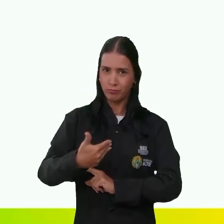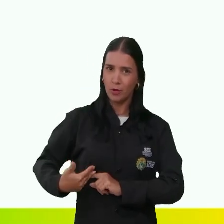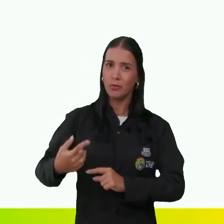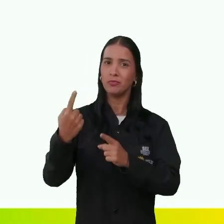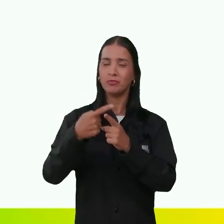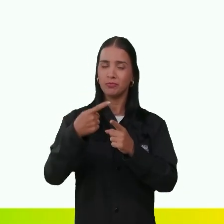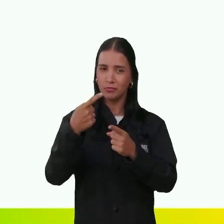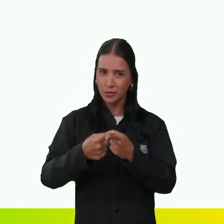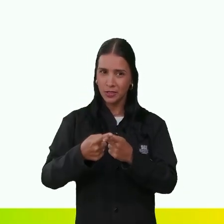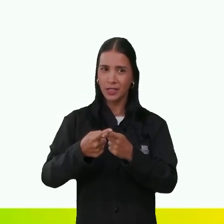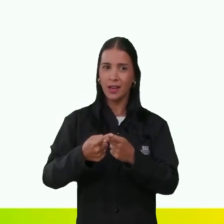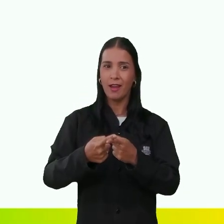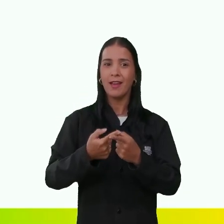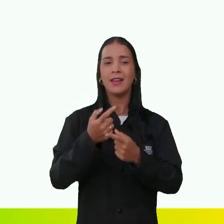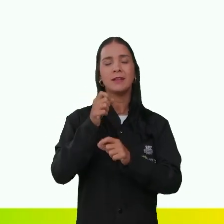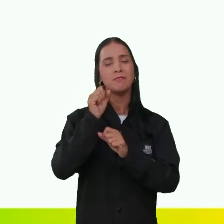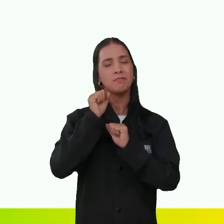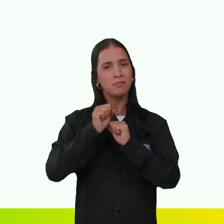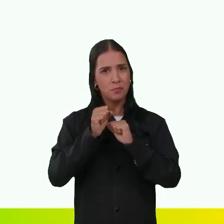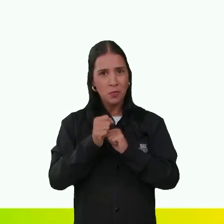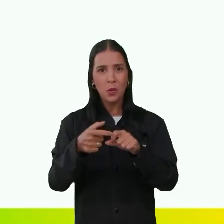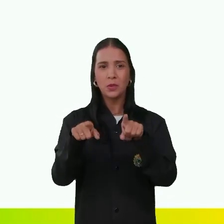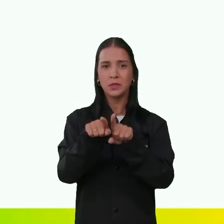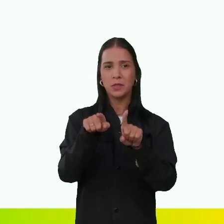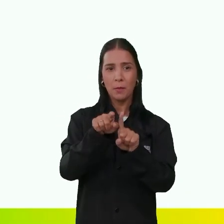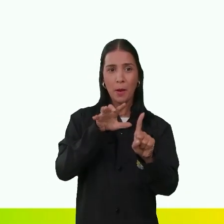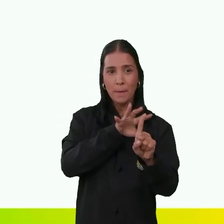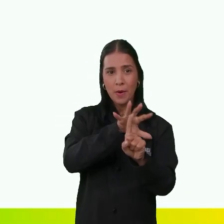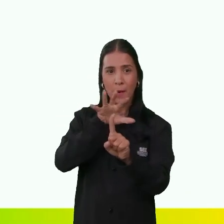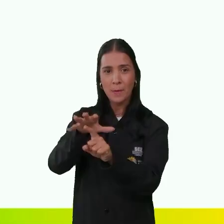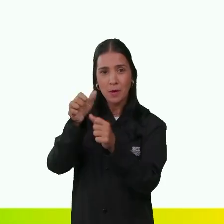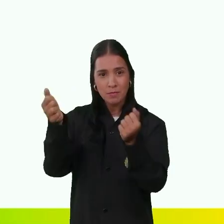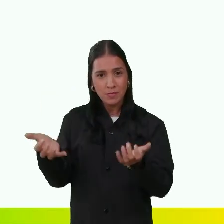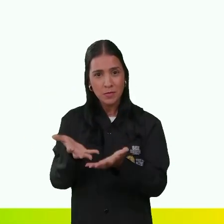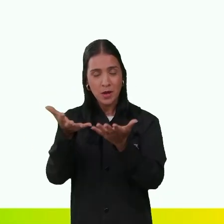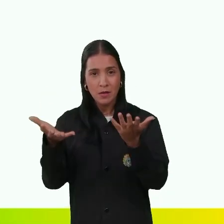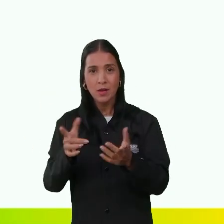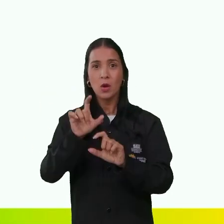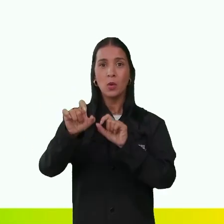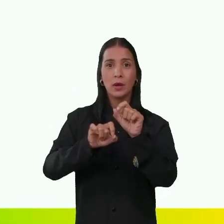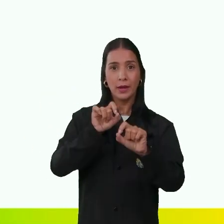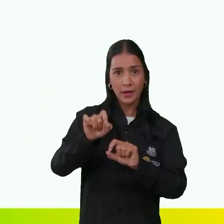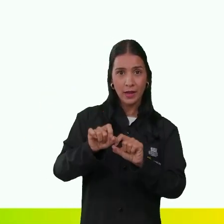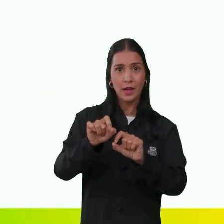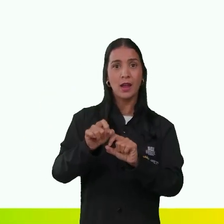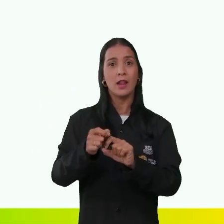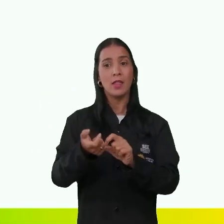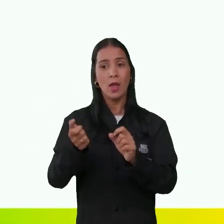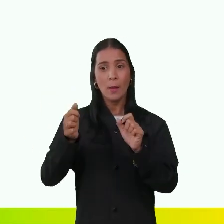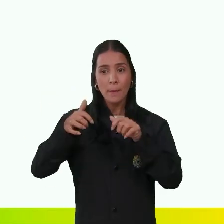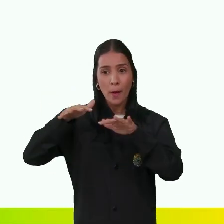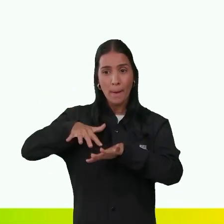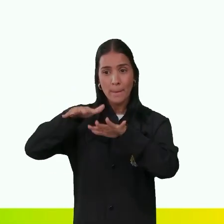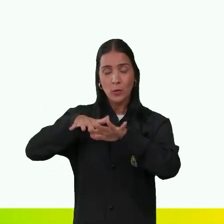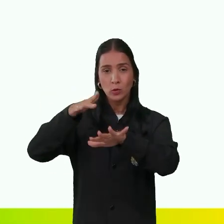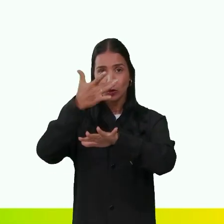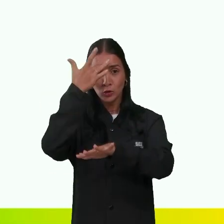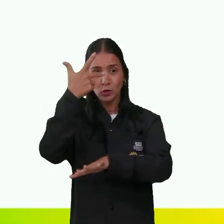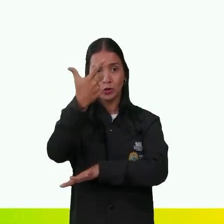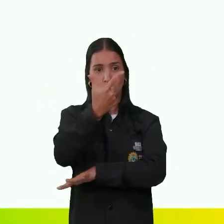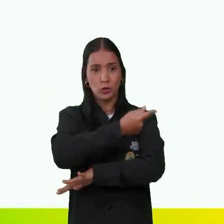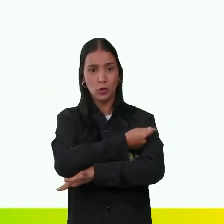impulsionar políticas de saúde pública como campanhas de vacinação, programas de prevenção de doenças